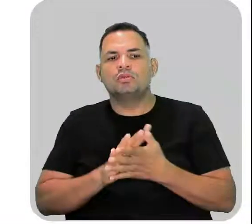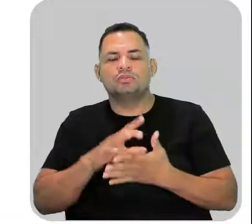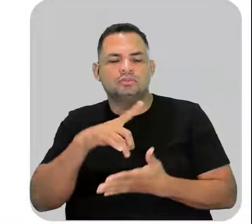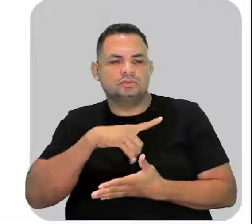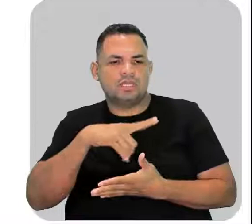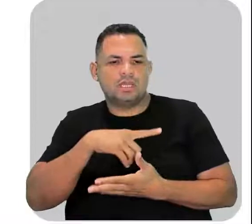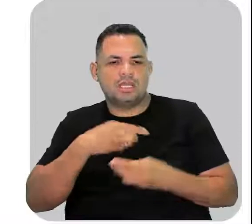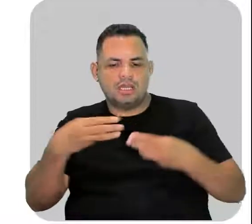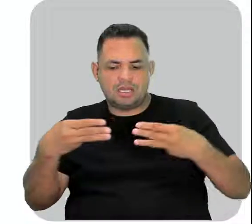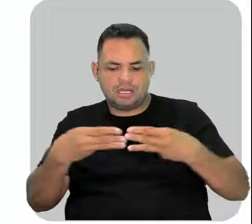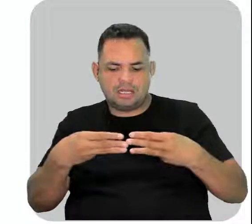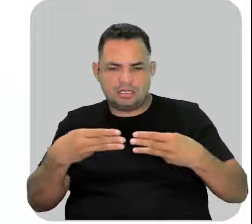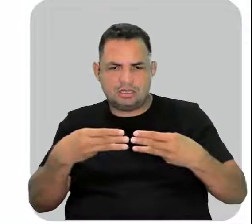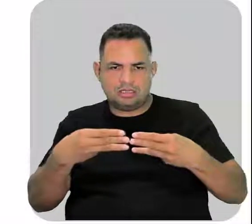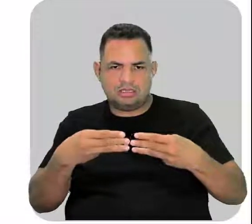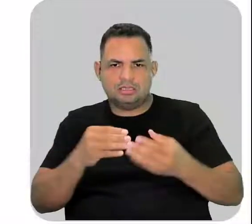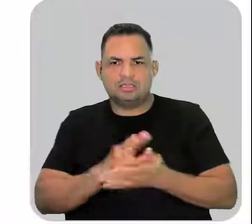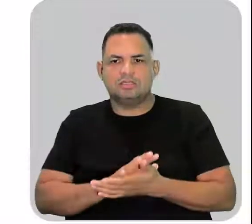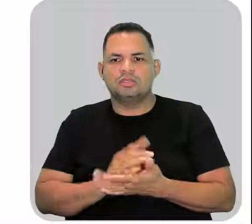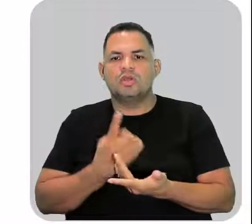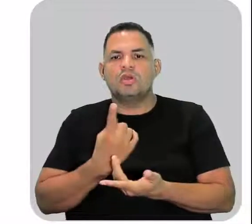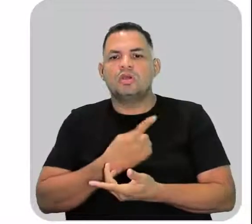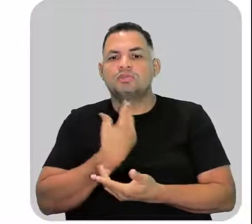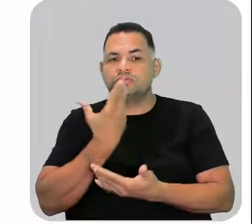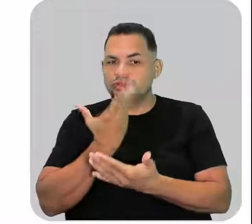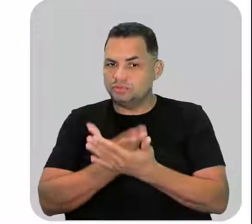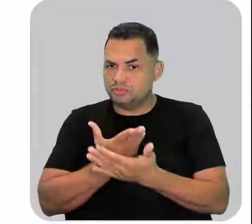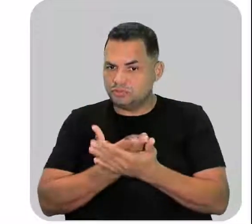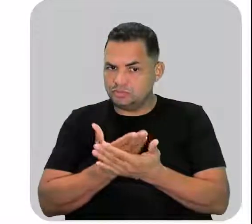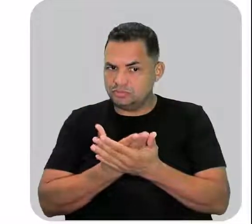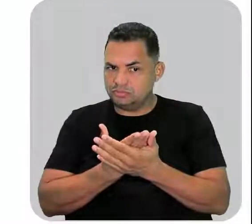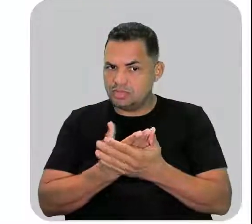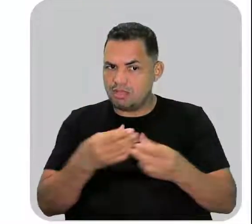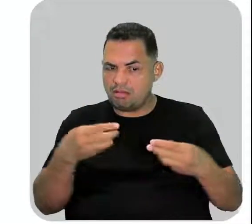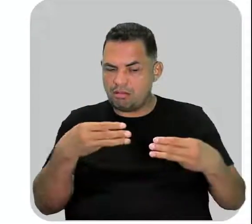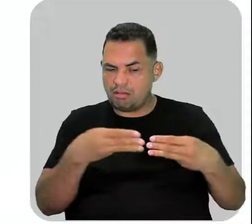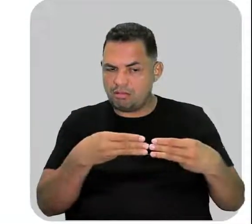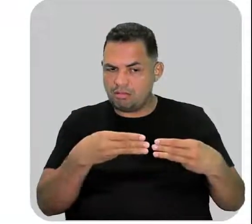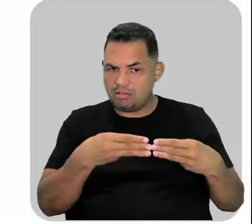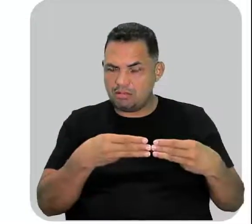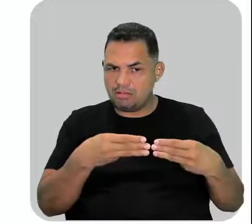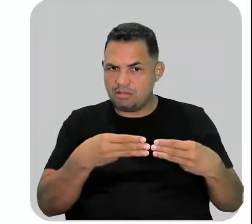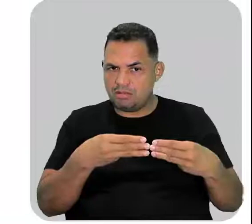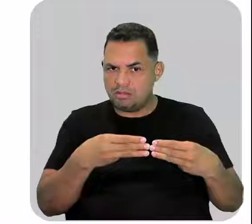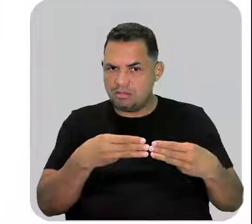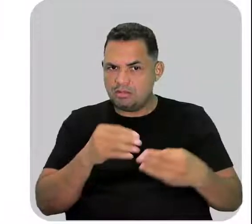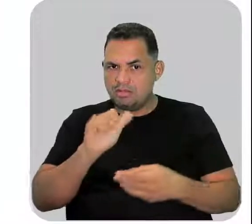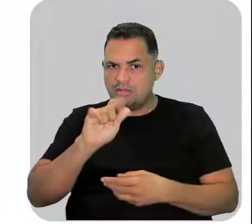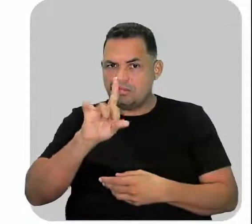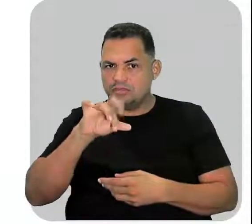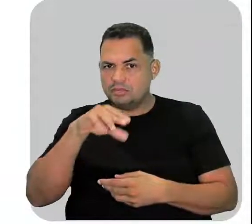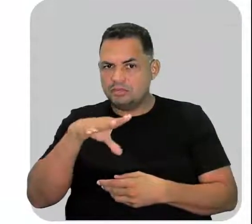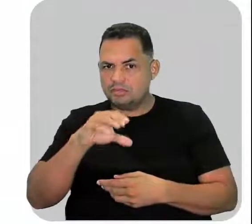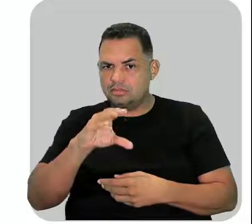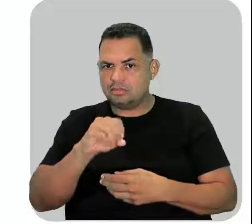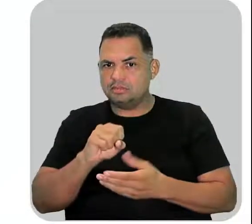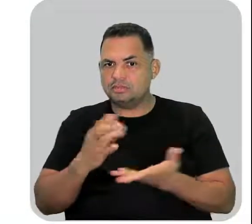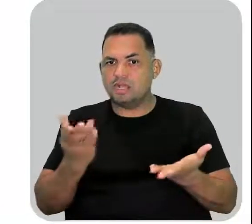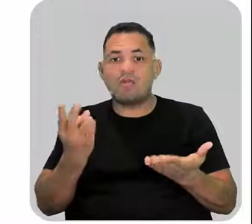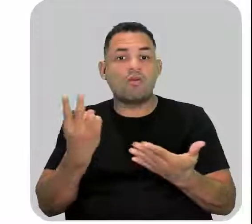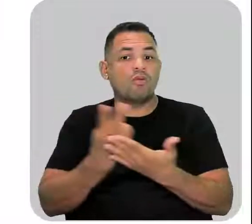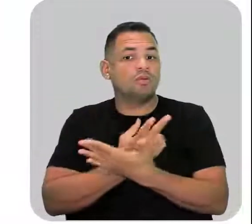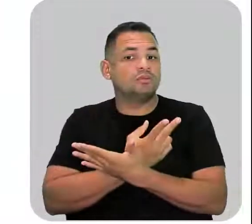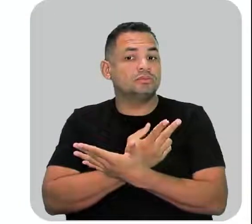ligação tripla. E aí nós vimos que a ligação tripla dos alcinos, ela